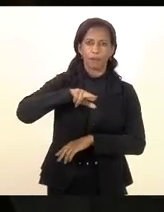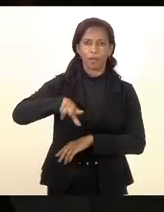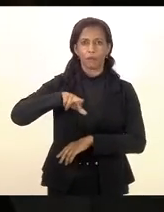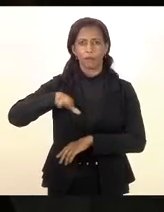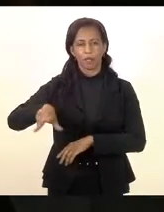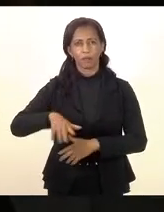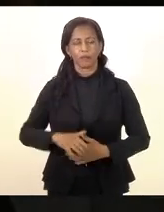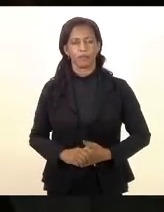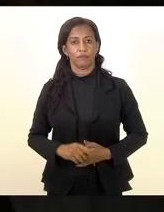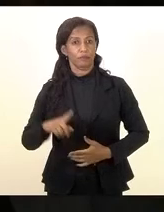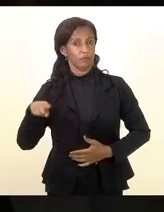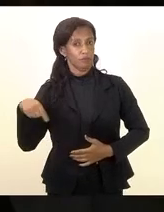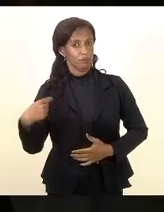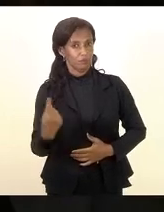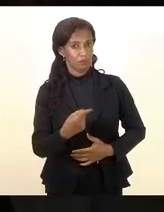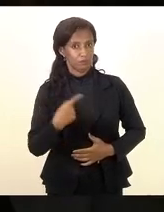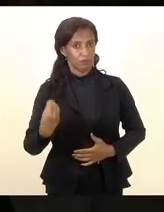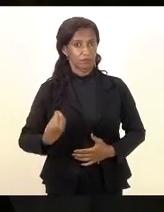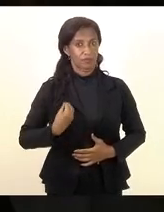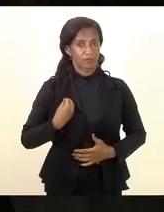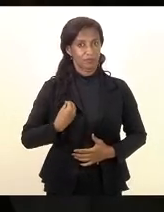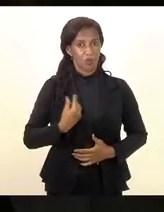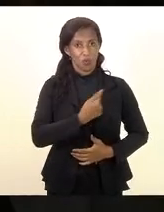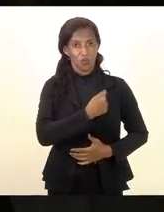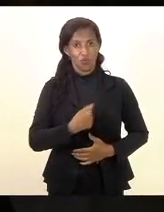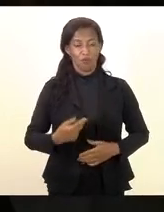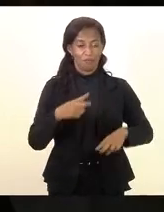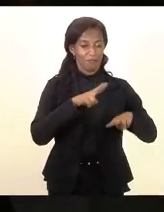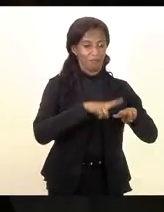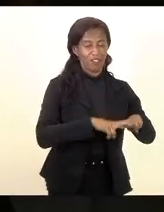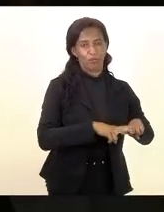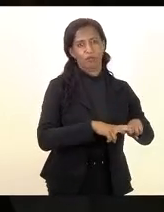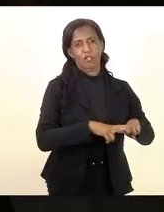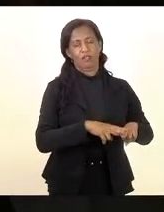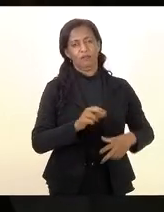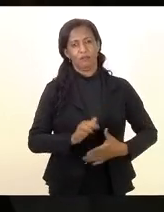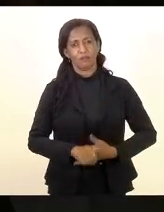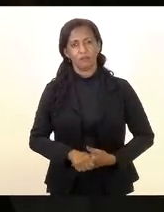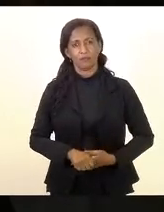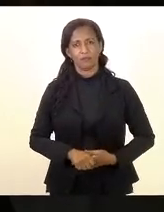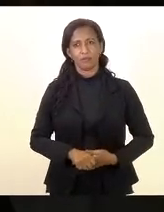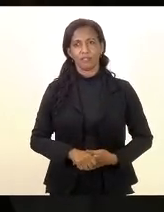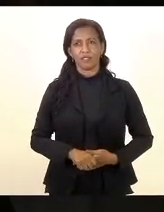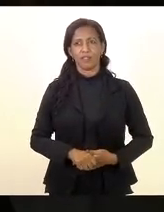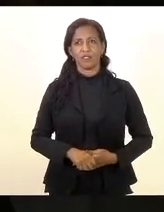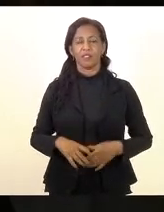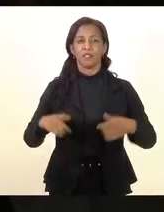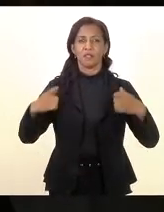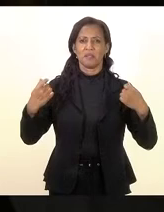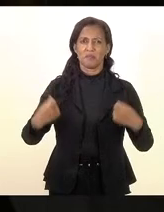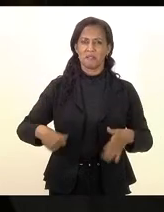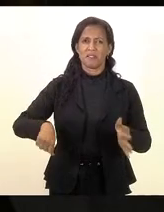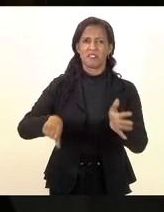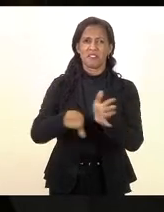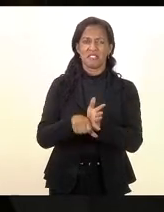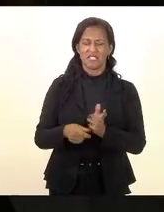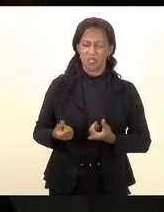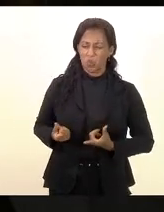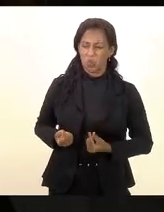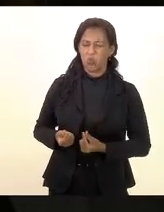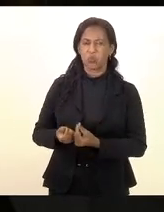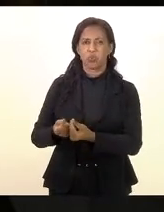diversos governadores que foram presos nós vivemos uma crise financeira